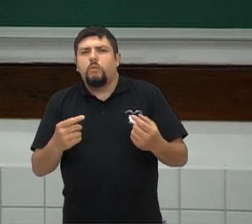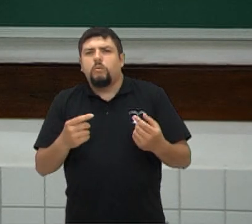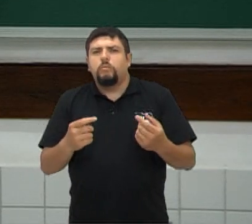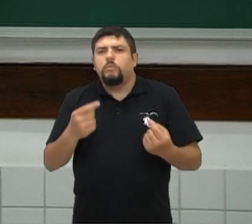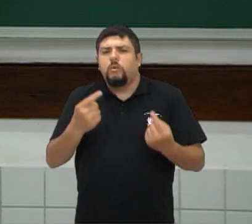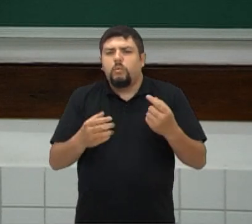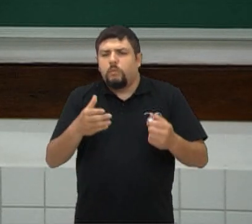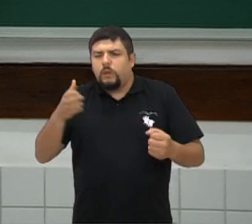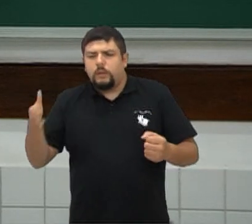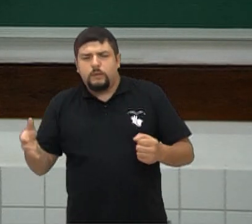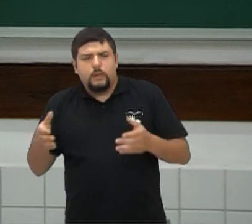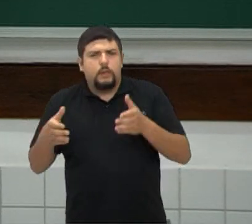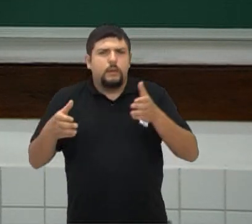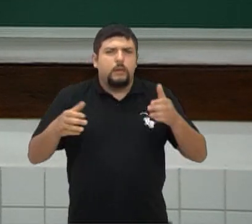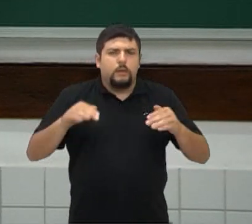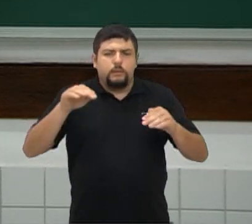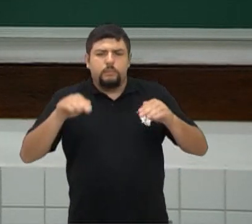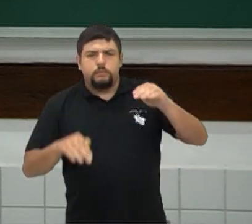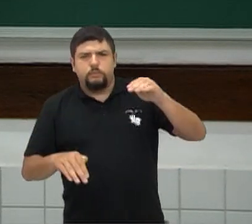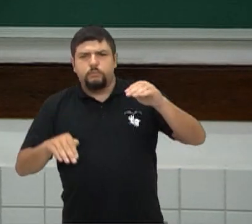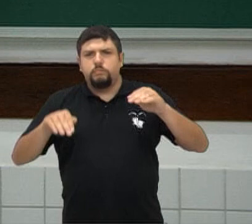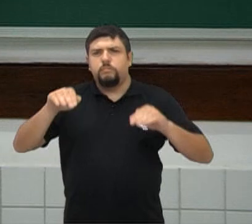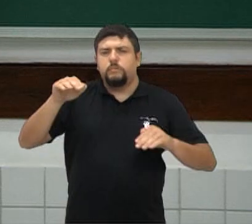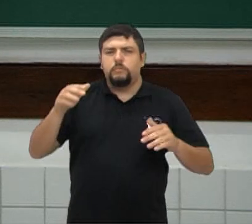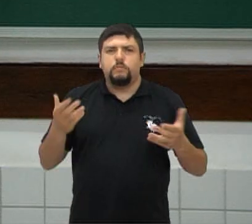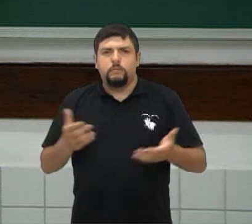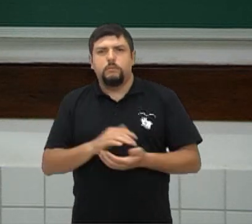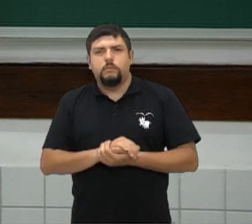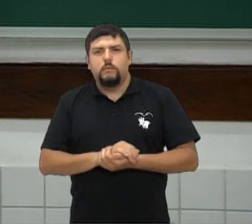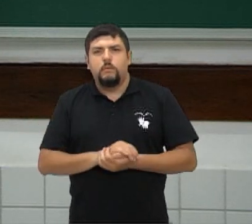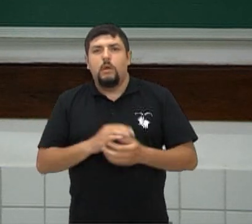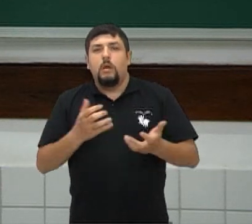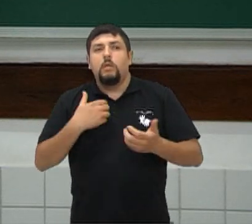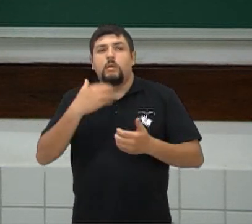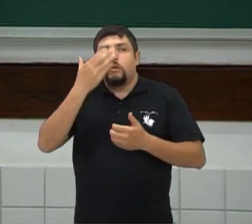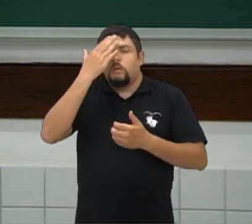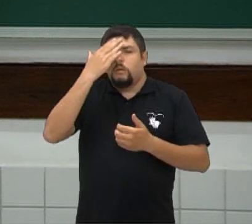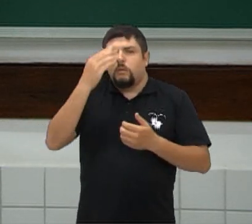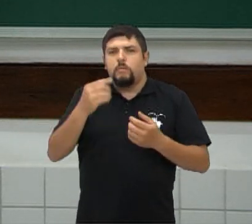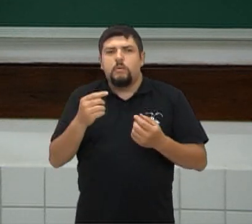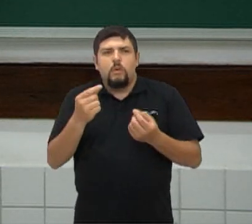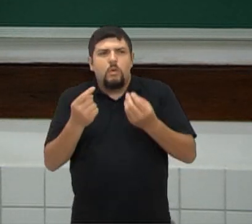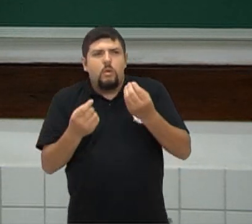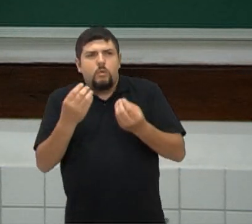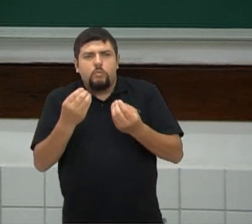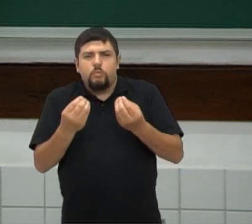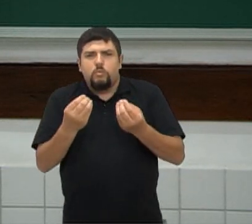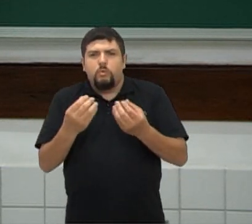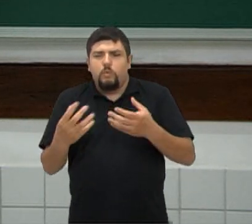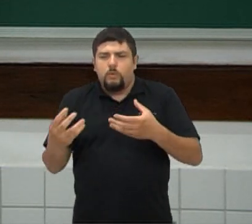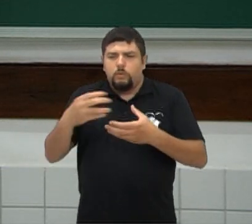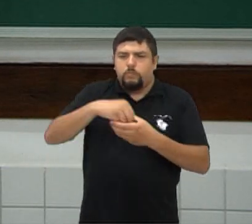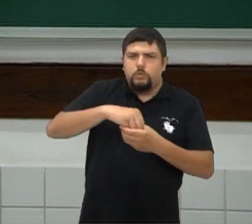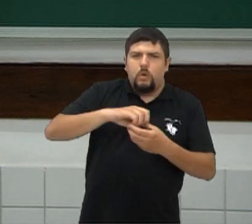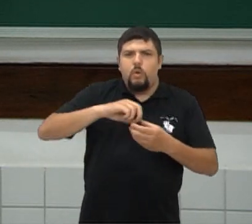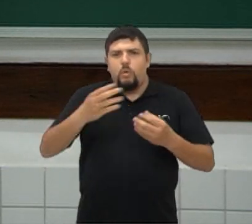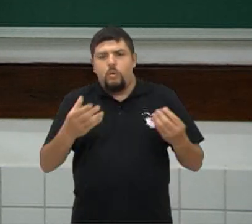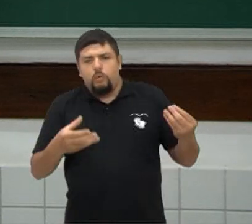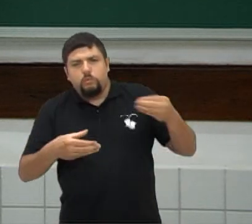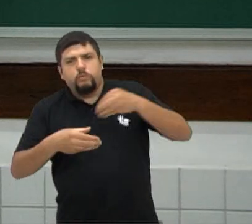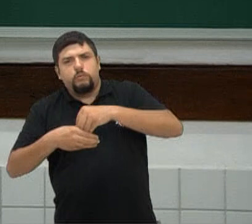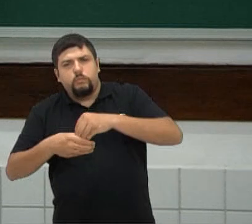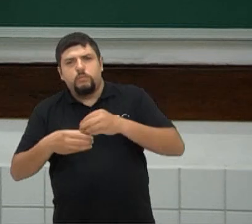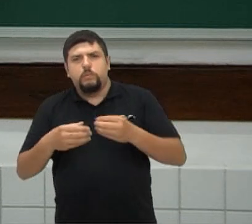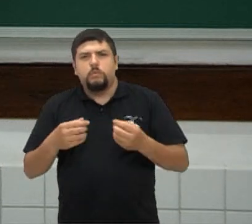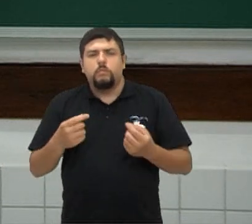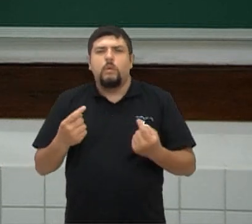desloca quando a concentração D. Então, eu quero que você me diga para que lado que vai deslocar o equilíbrio quando eu faço essas alterações